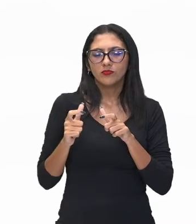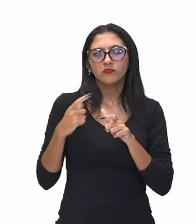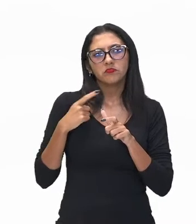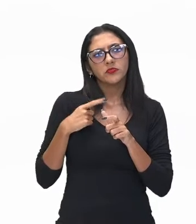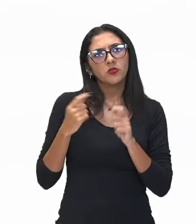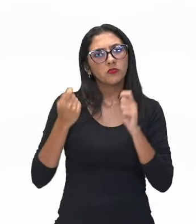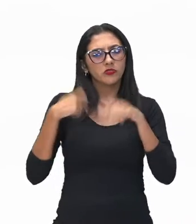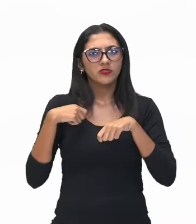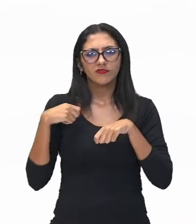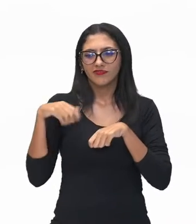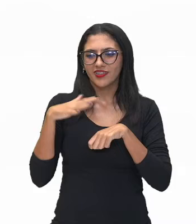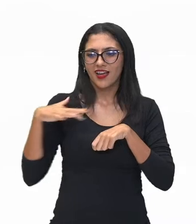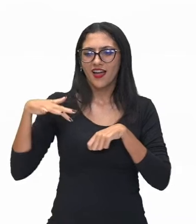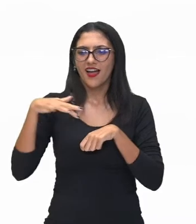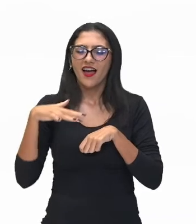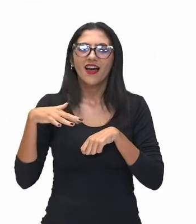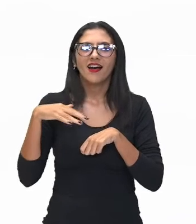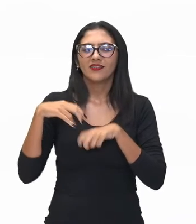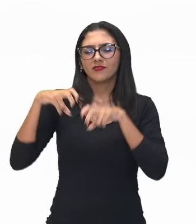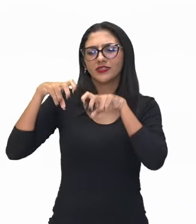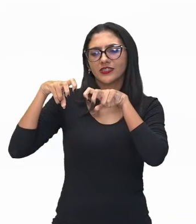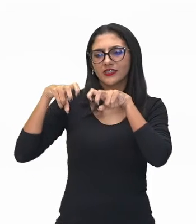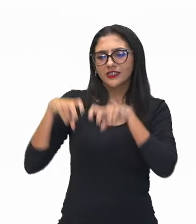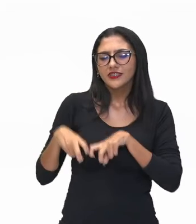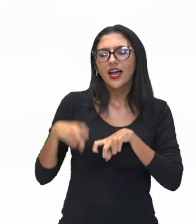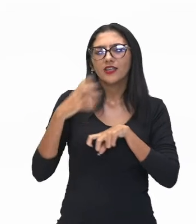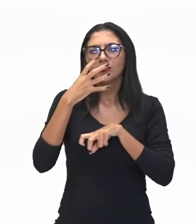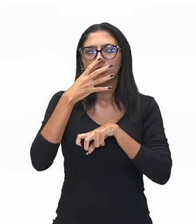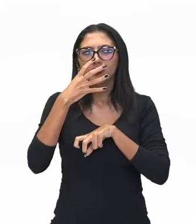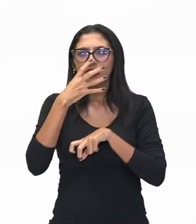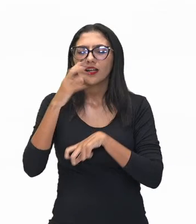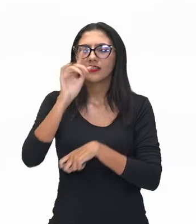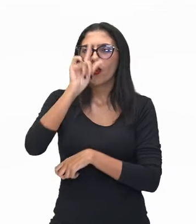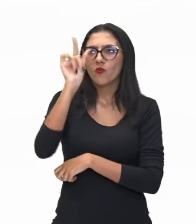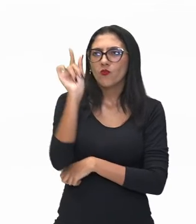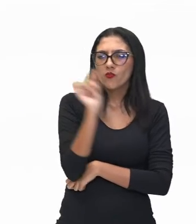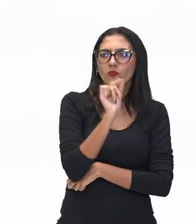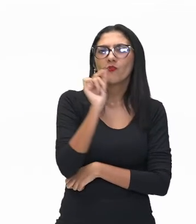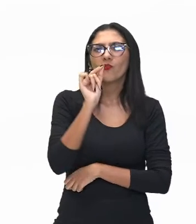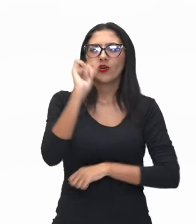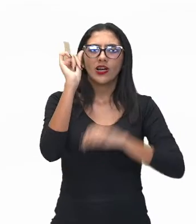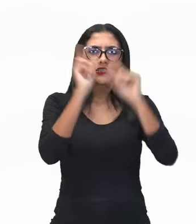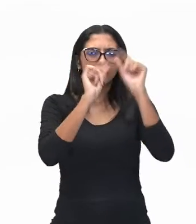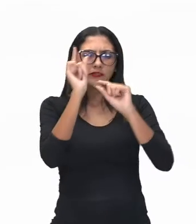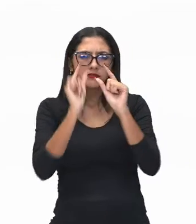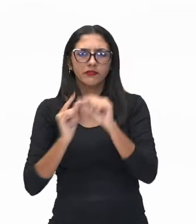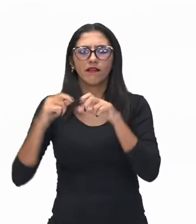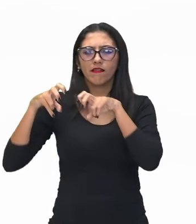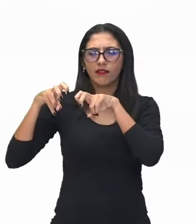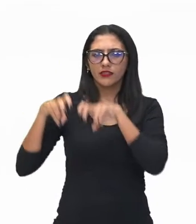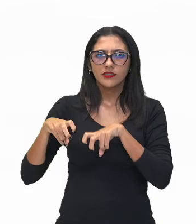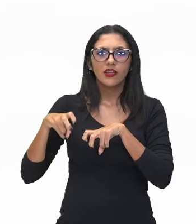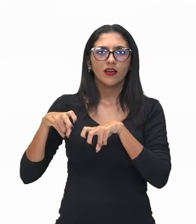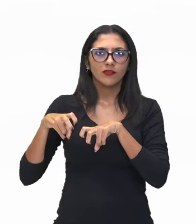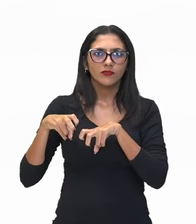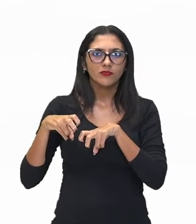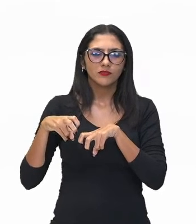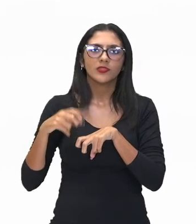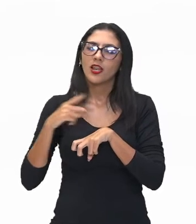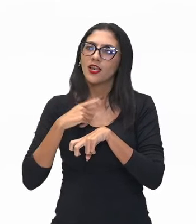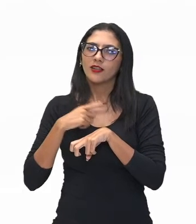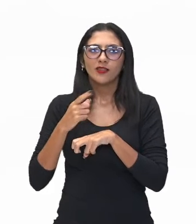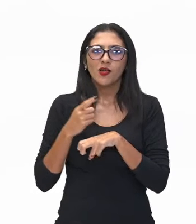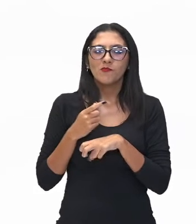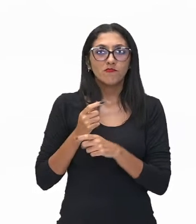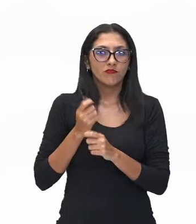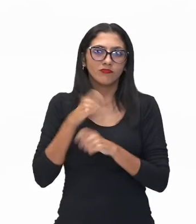de amor, né, a lua, as estrelas. Então, estava muito bacana para se criar o poema, que